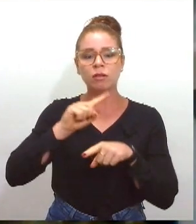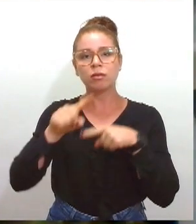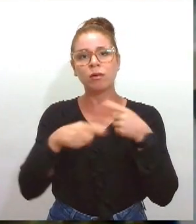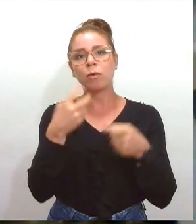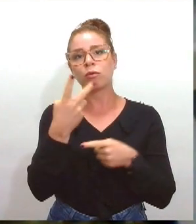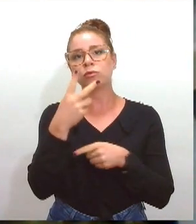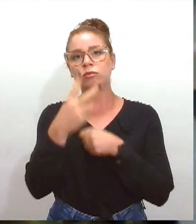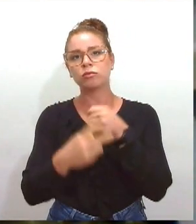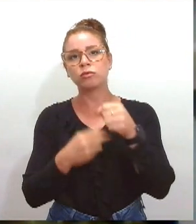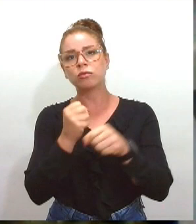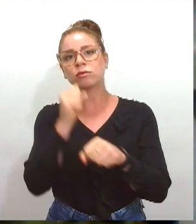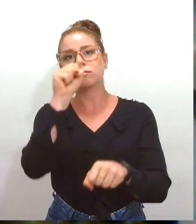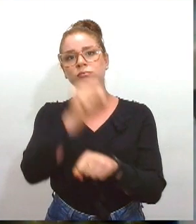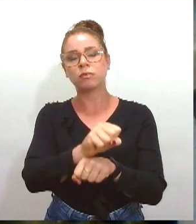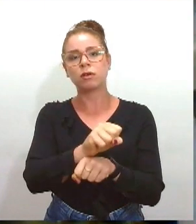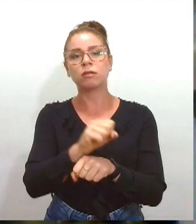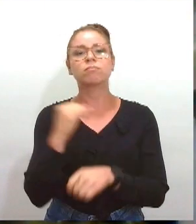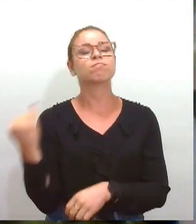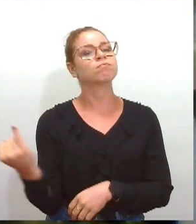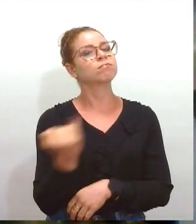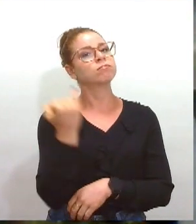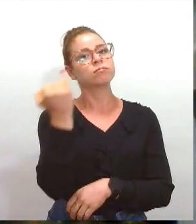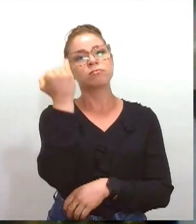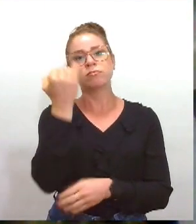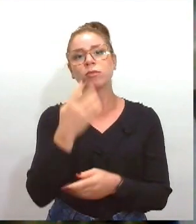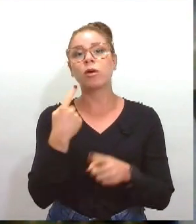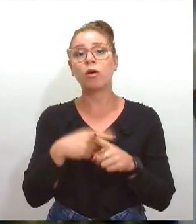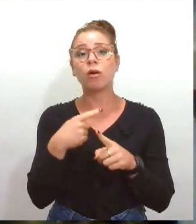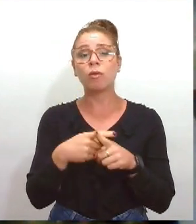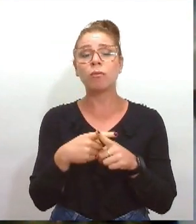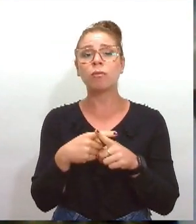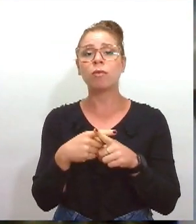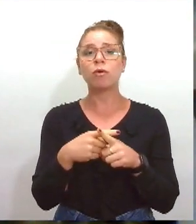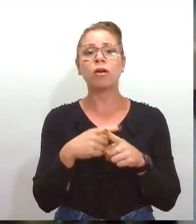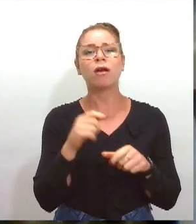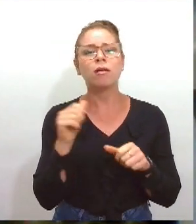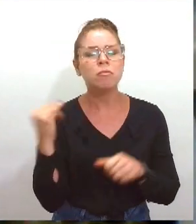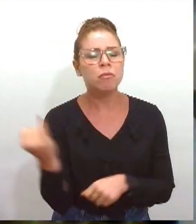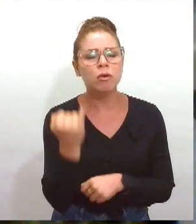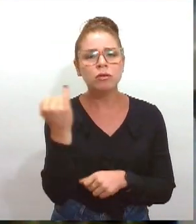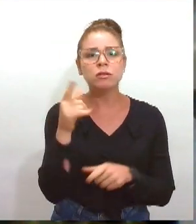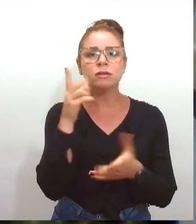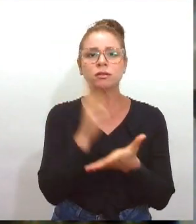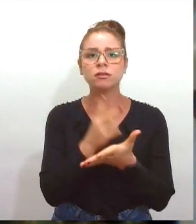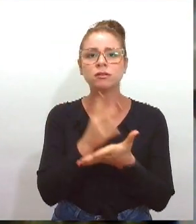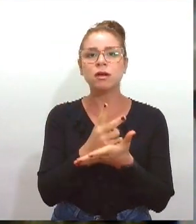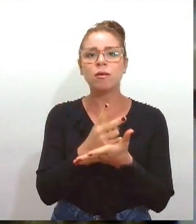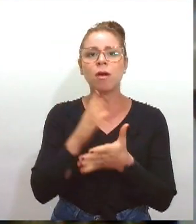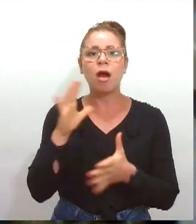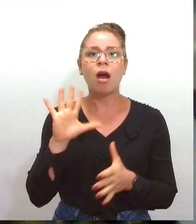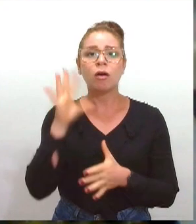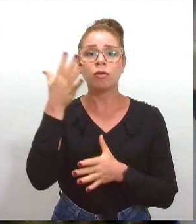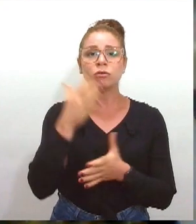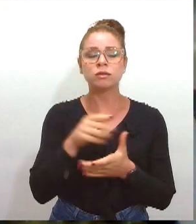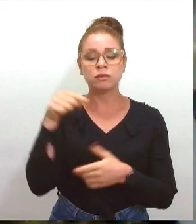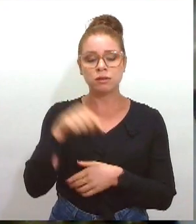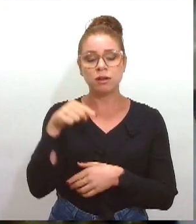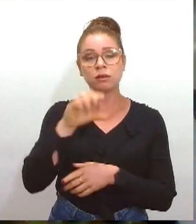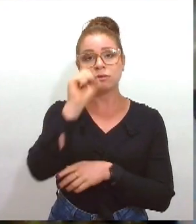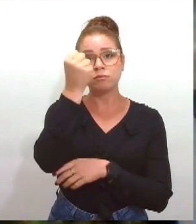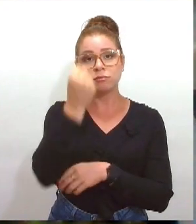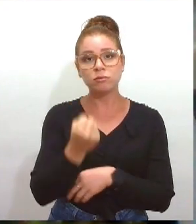o ideal é que os transplantes renais aconteçam aqui no nosso estado, aqui em Sergipe. Quando o paciente